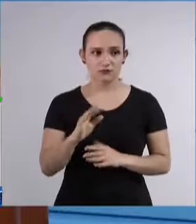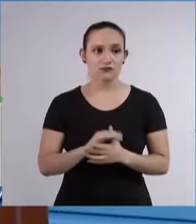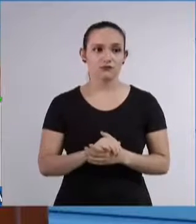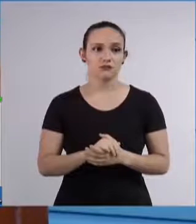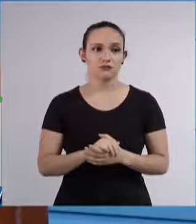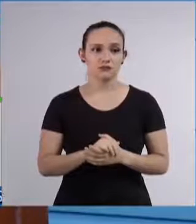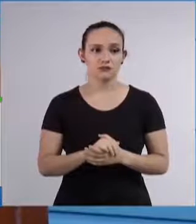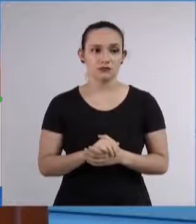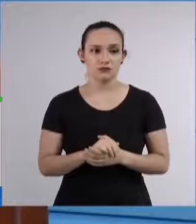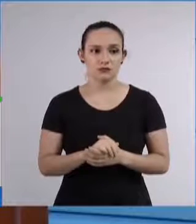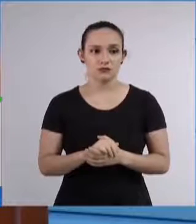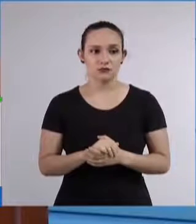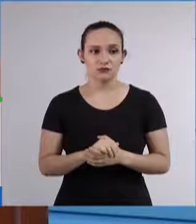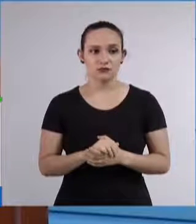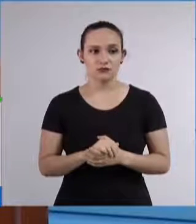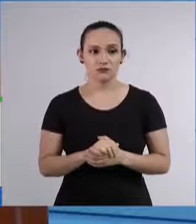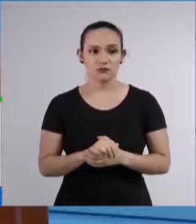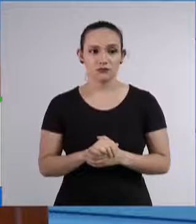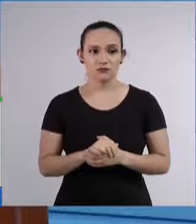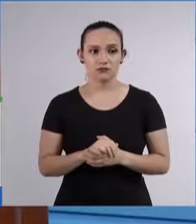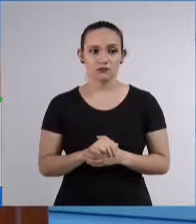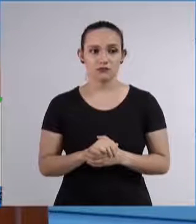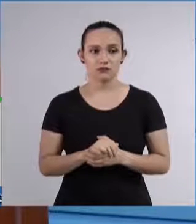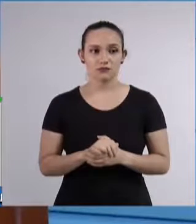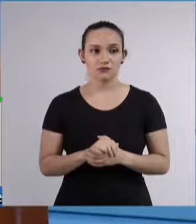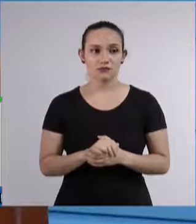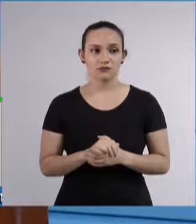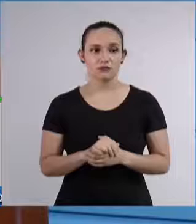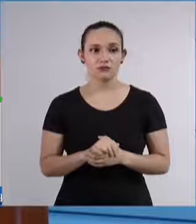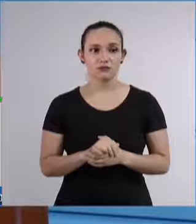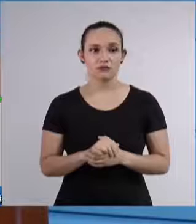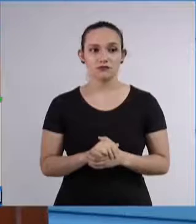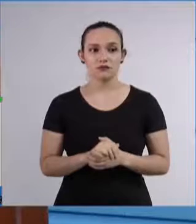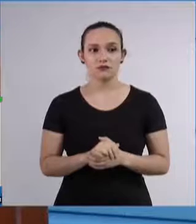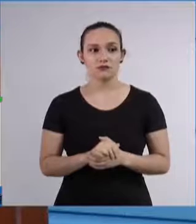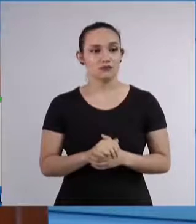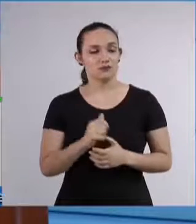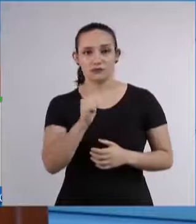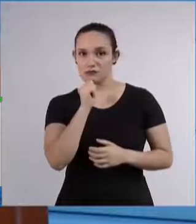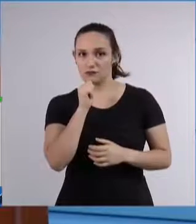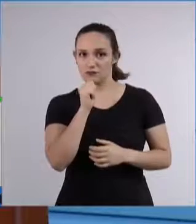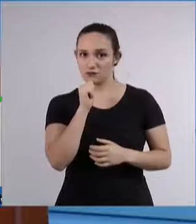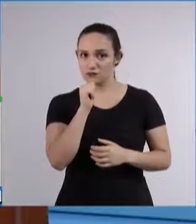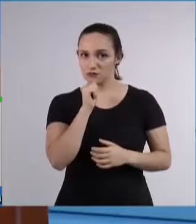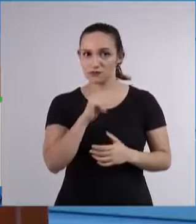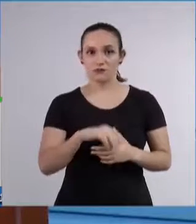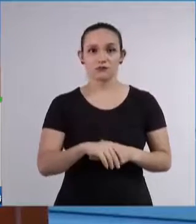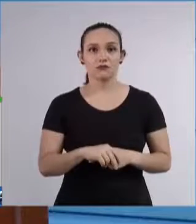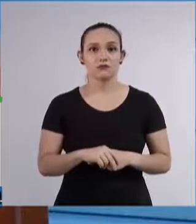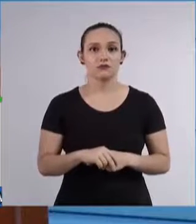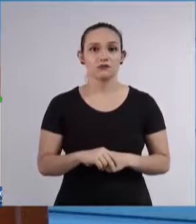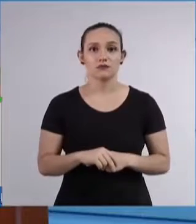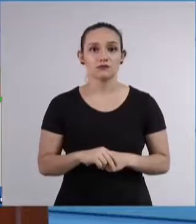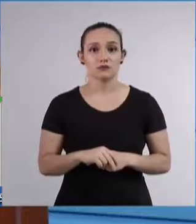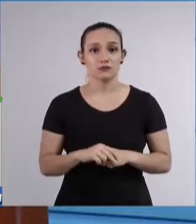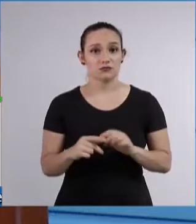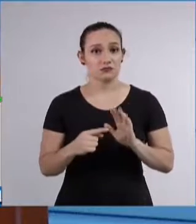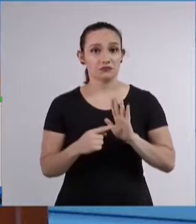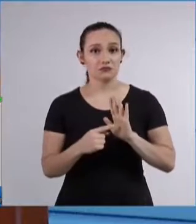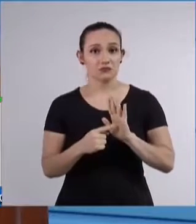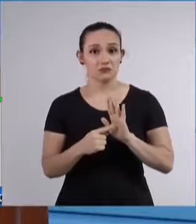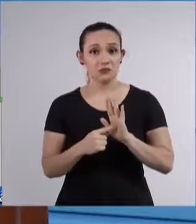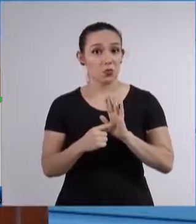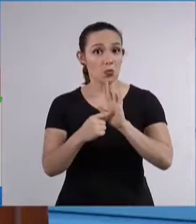partido. E que não é colocado com a mesma ênfase,